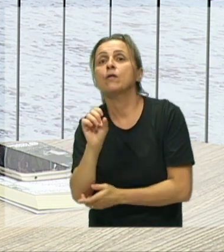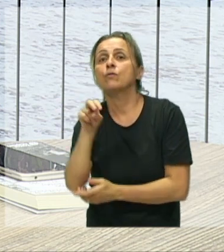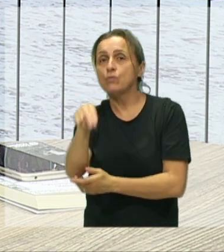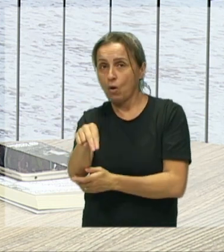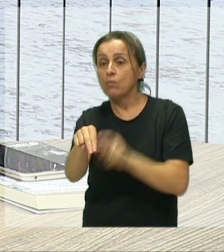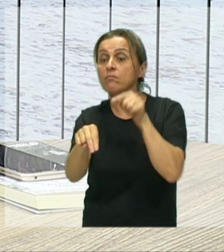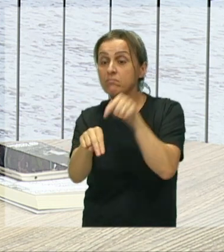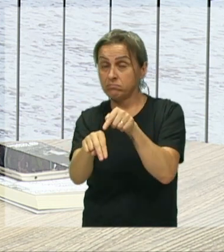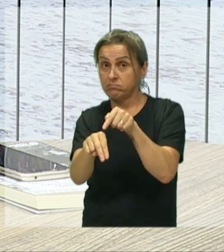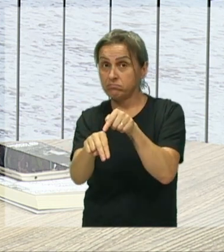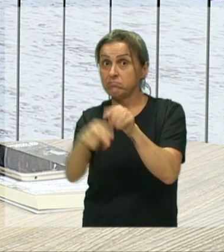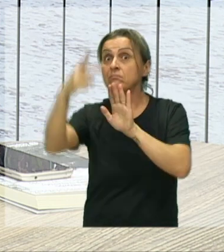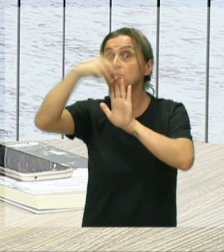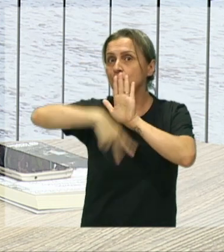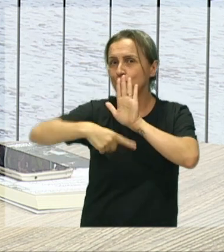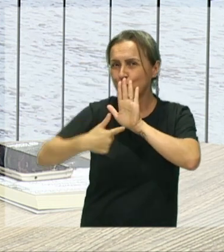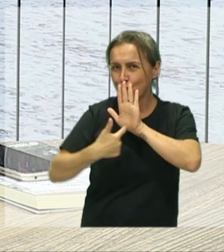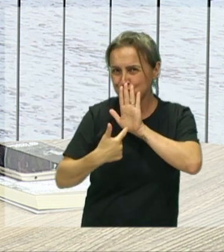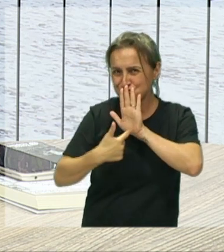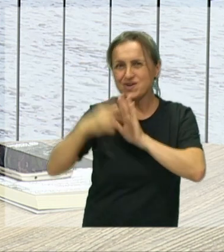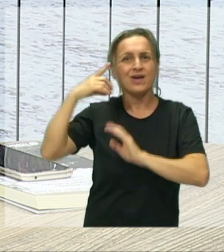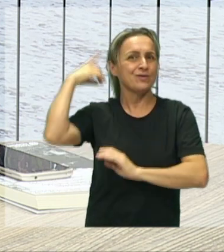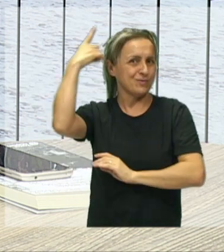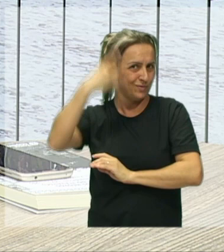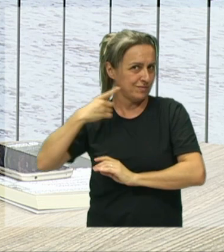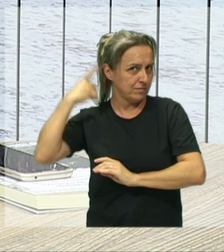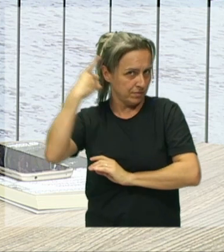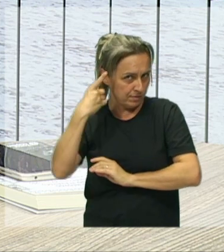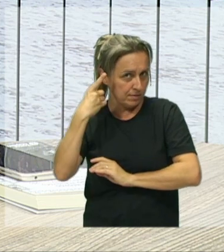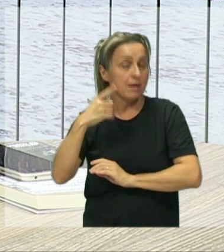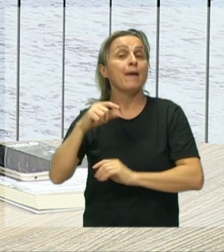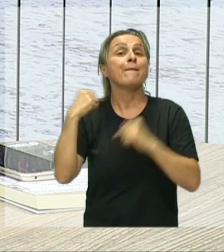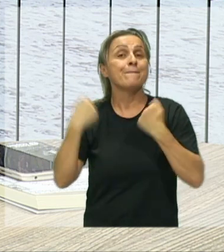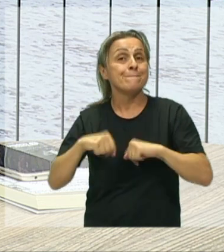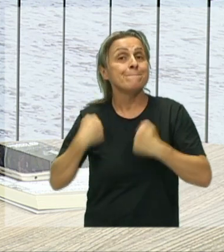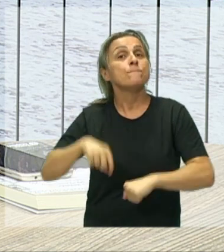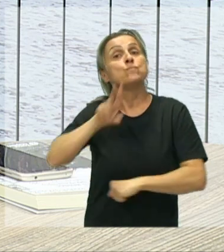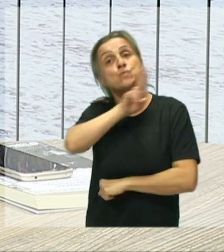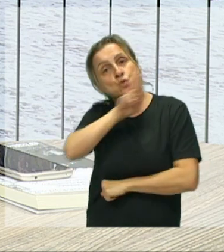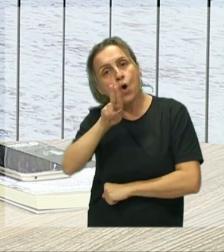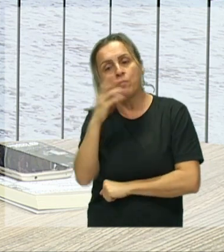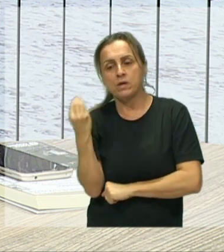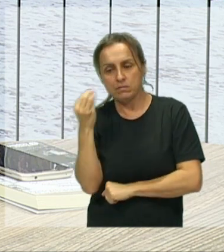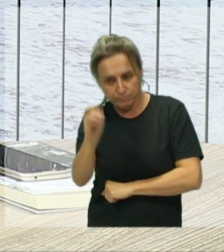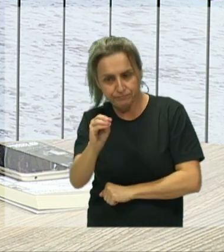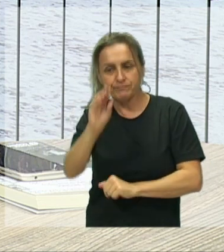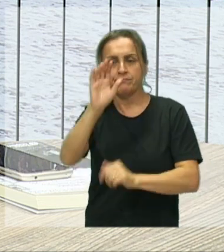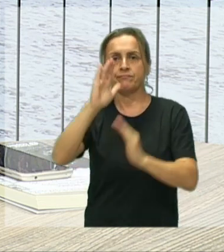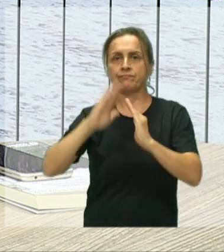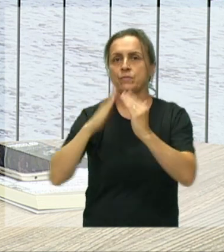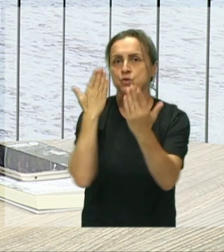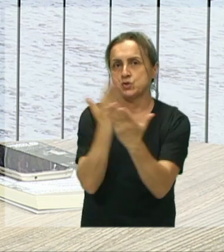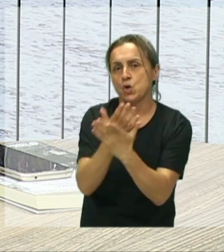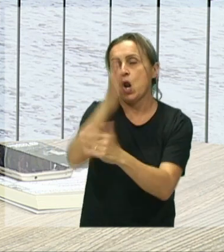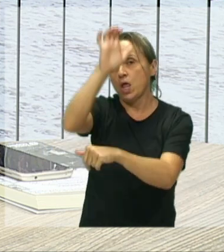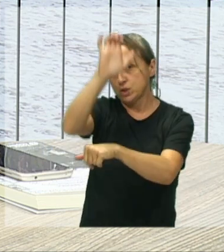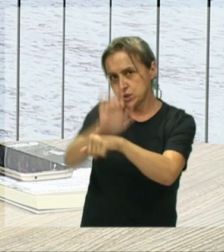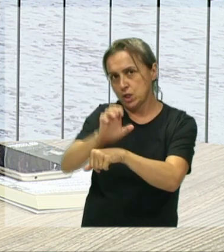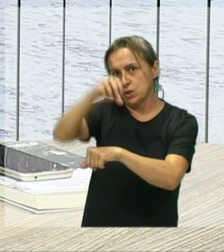projeto do deputado era para ser Escola Estadual Manuel Ferreira de